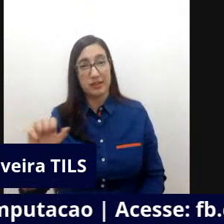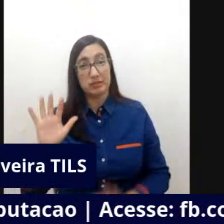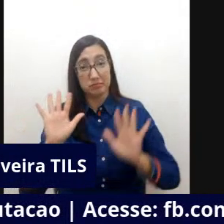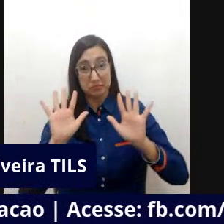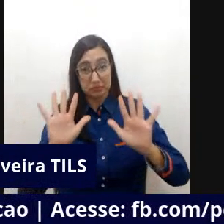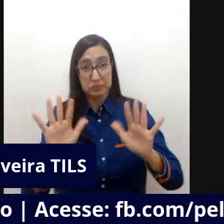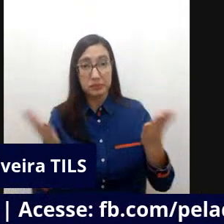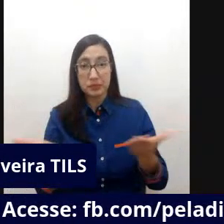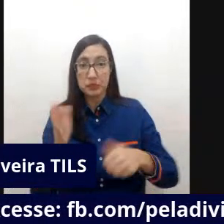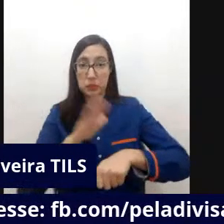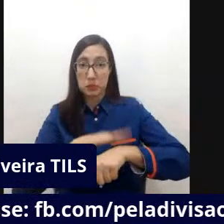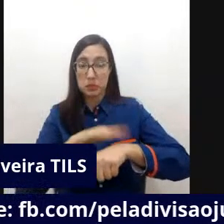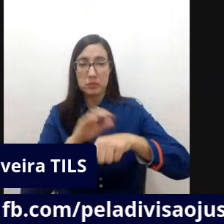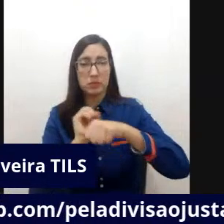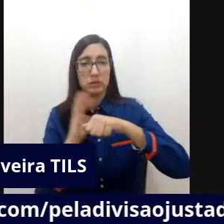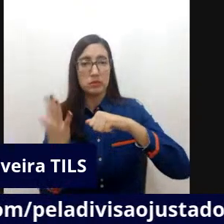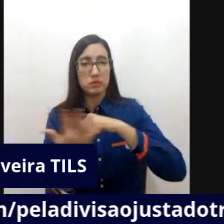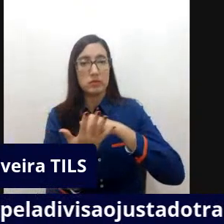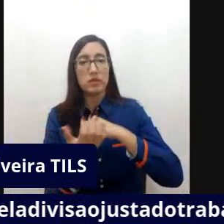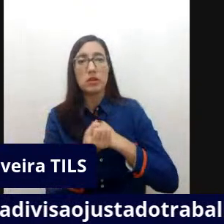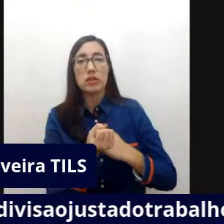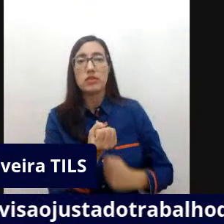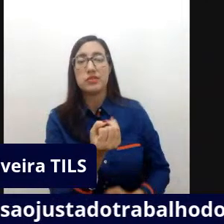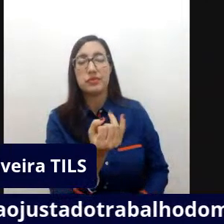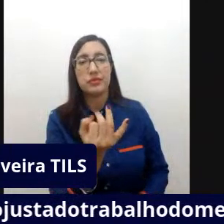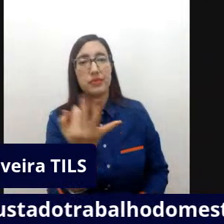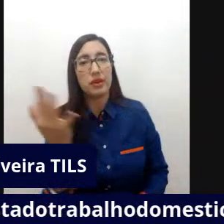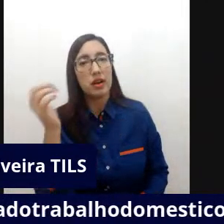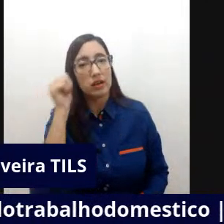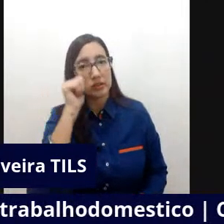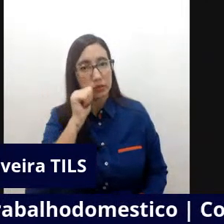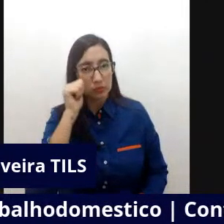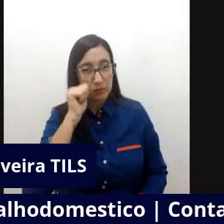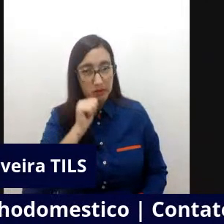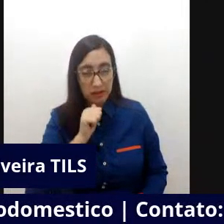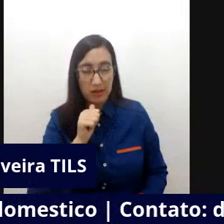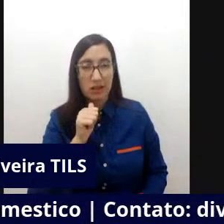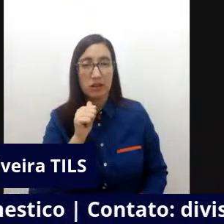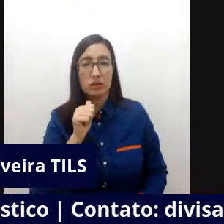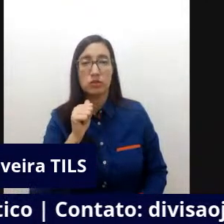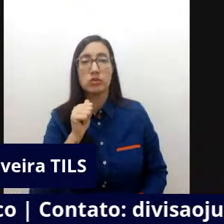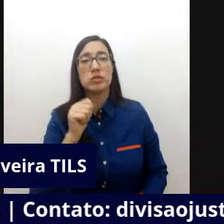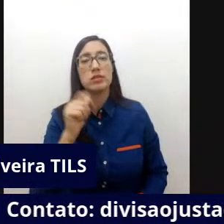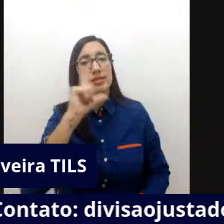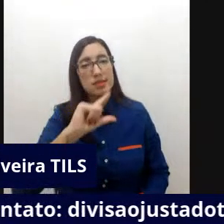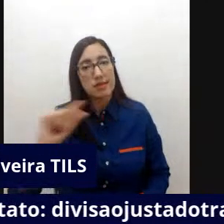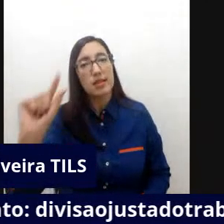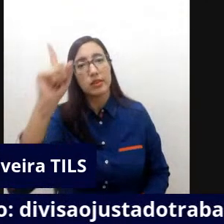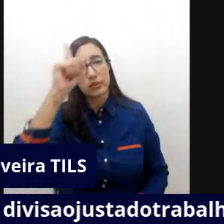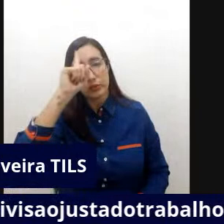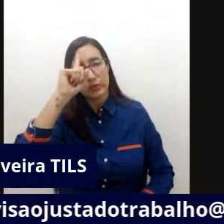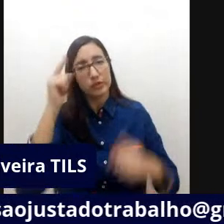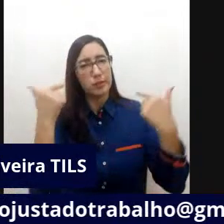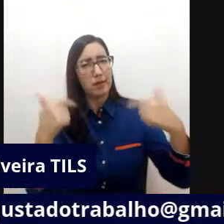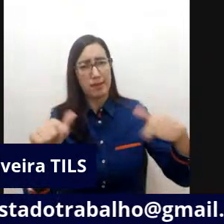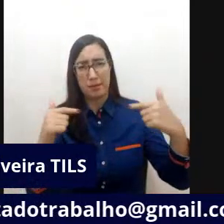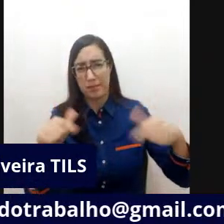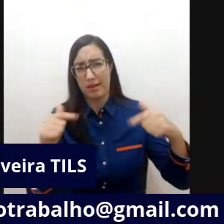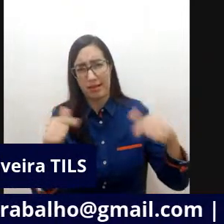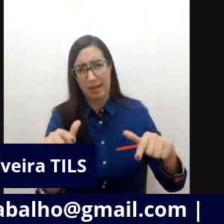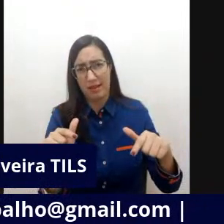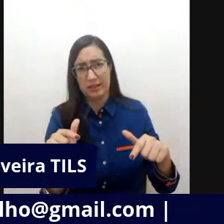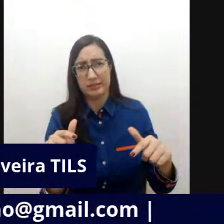muitas trabalhadoras estão mais prejudicadas do que nunca, porque são vários fatores, né? Tem